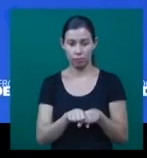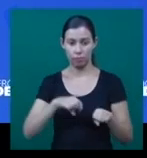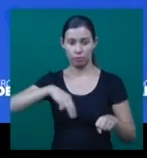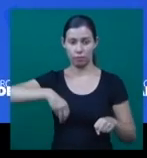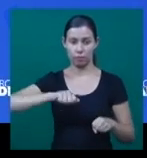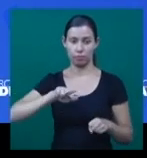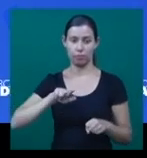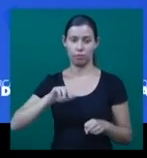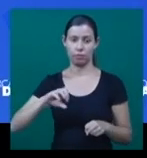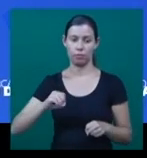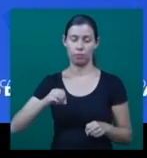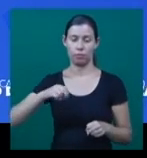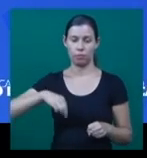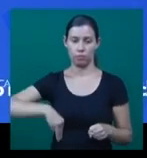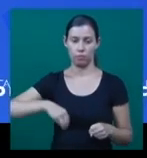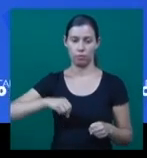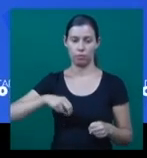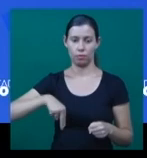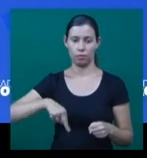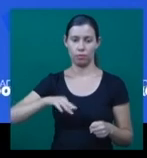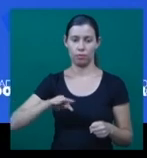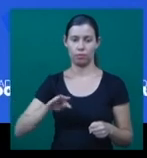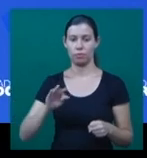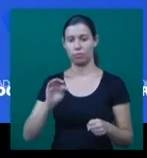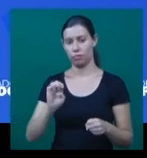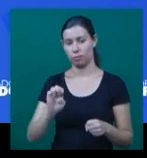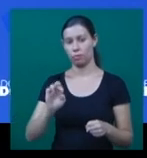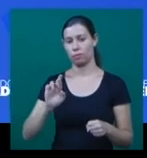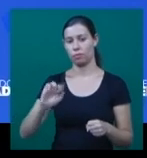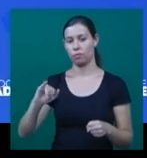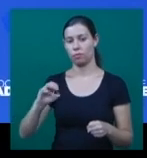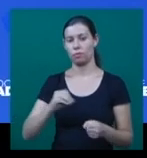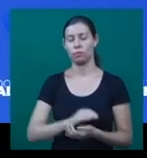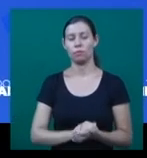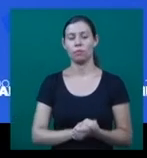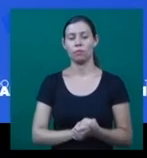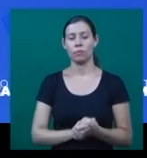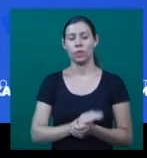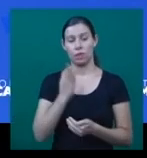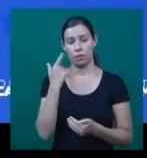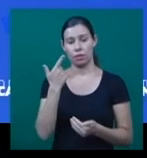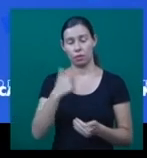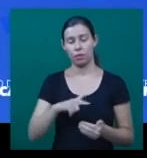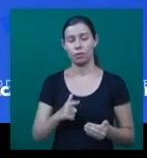Mário Monteiro. Informações para contato, consultoria